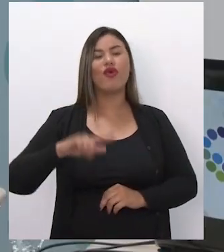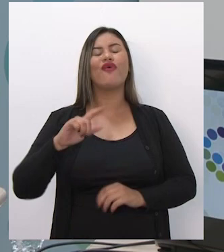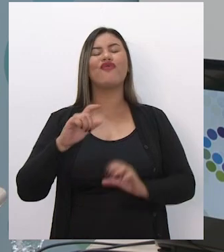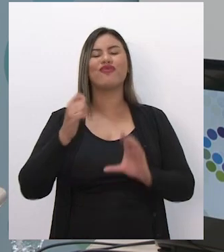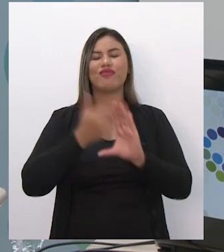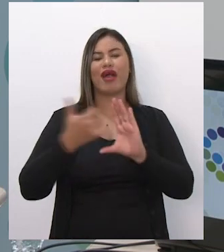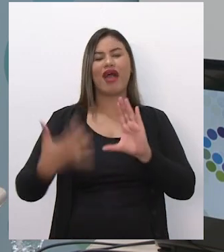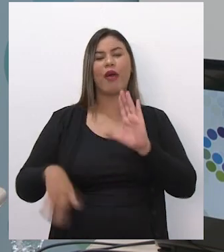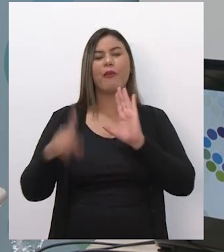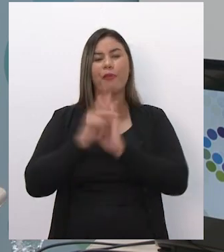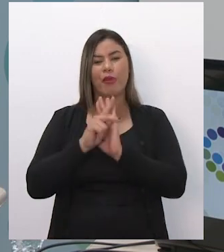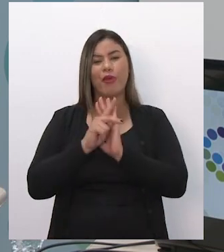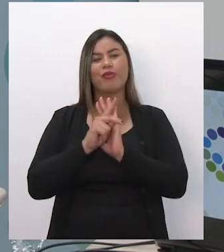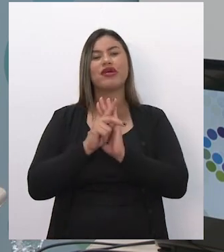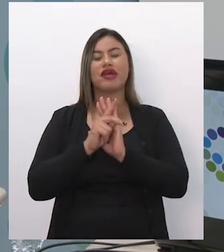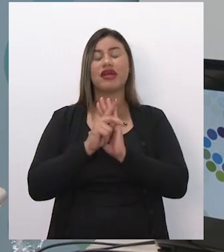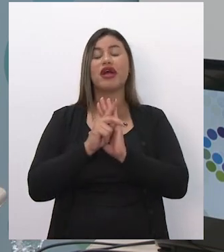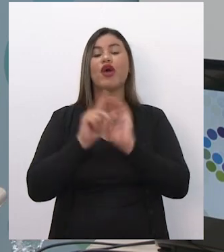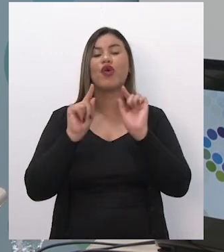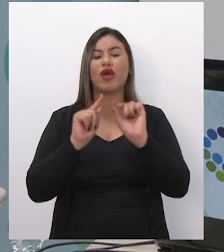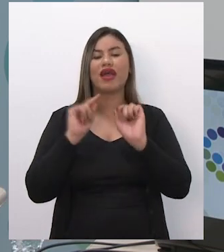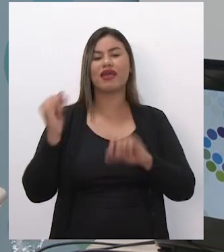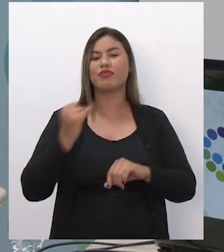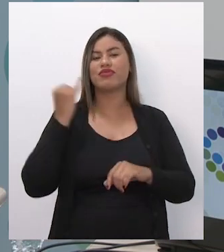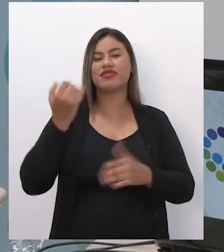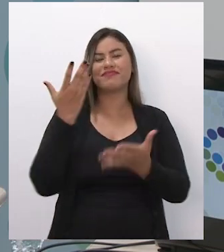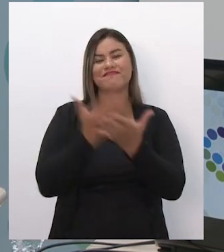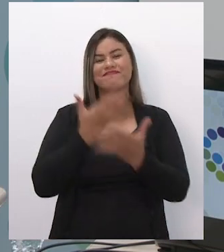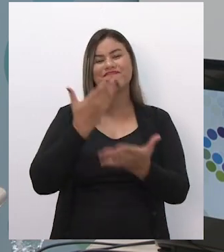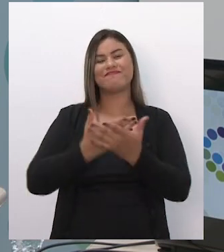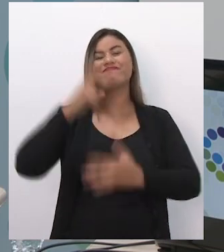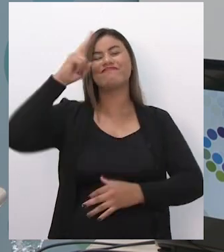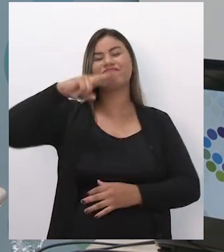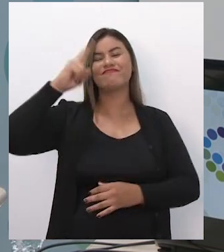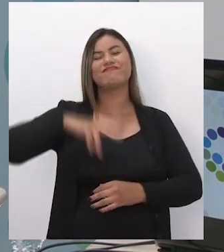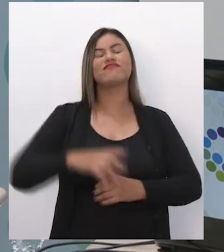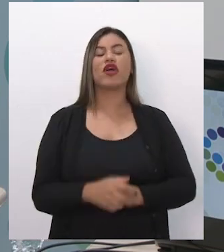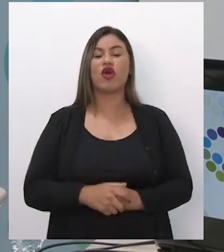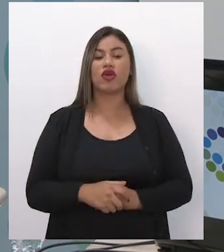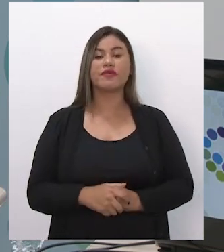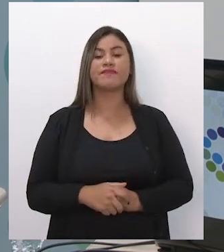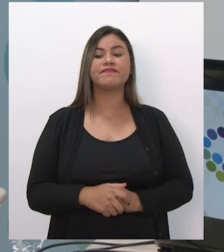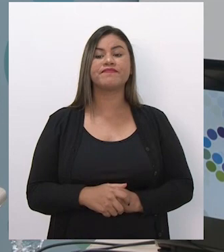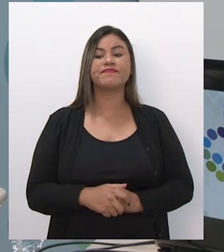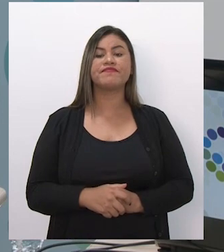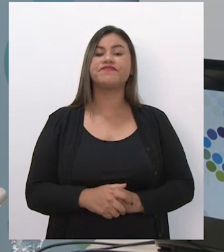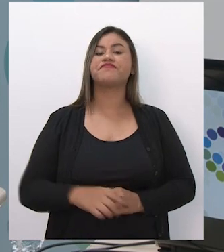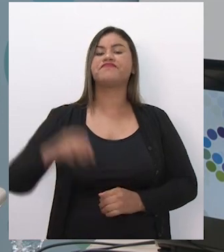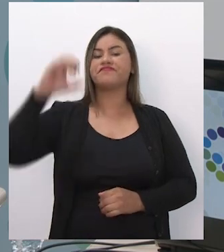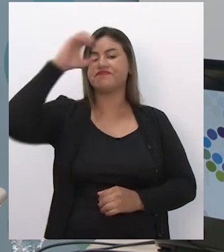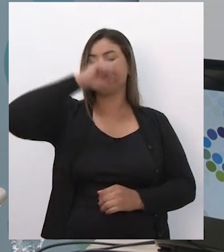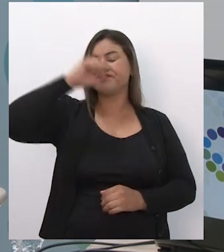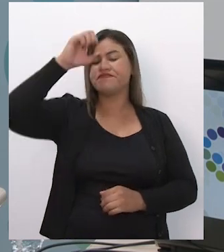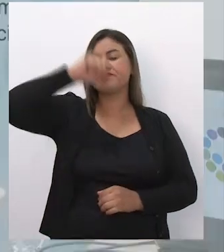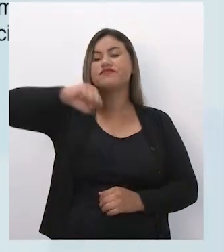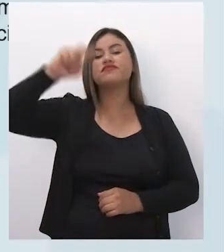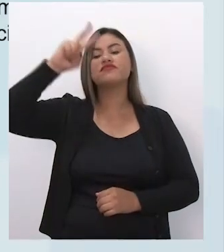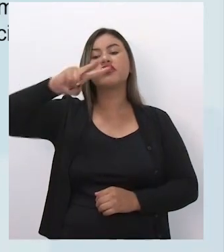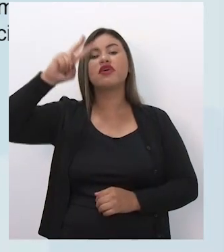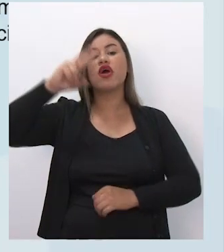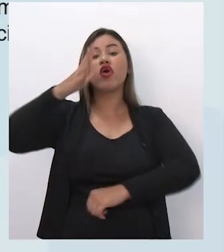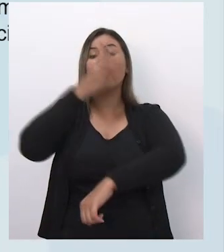também importante de se observar no ensino de história, que aí menciona, né, a aprendizagem de história é um